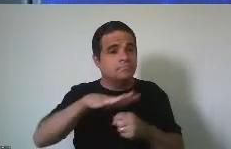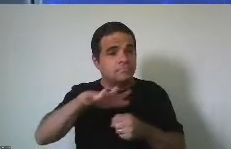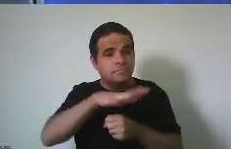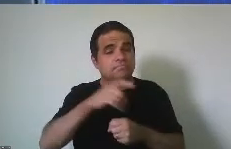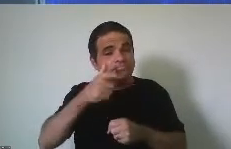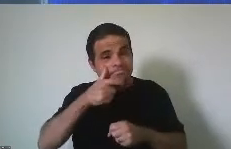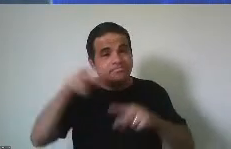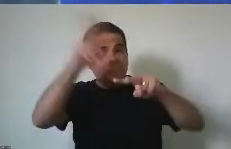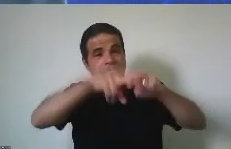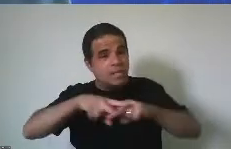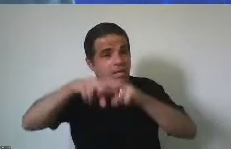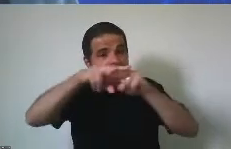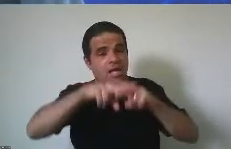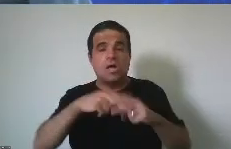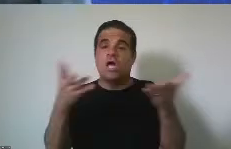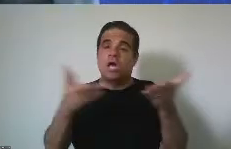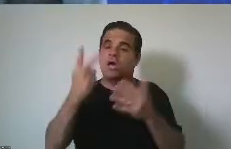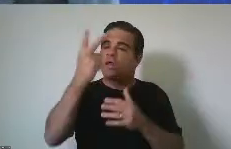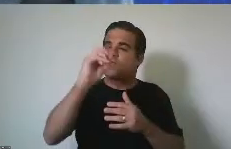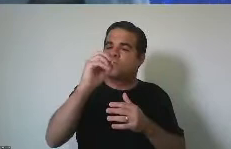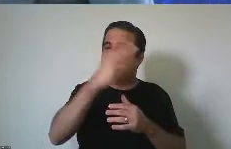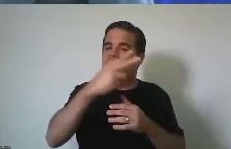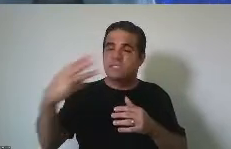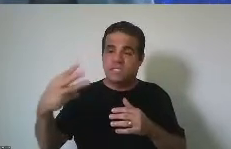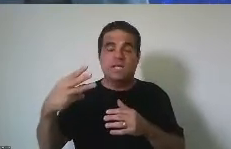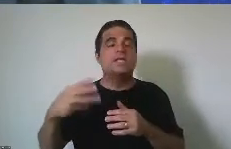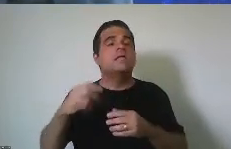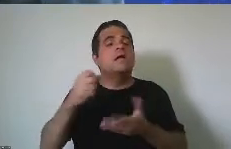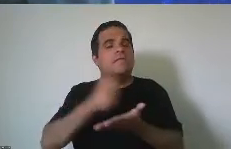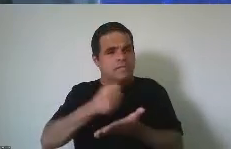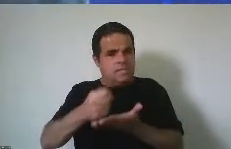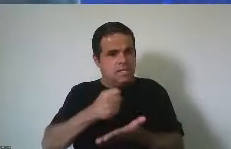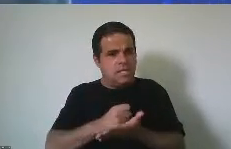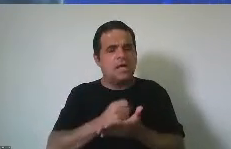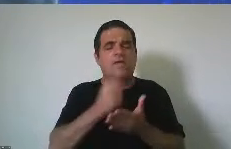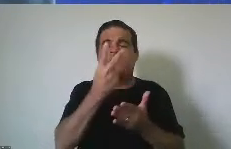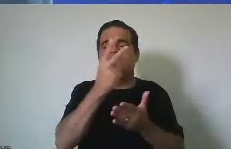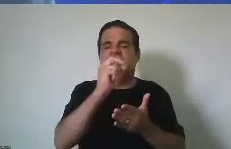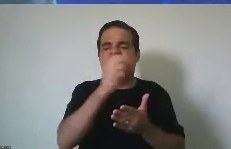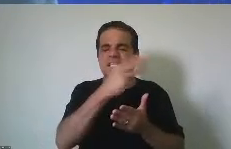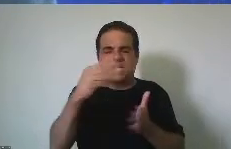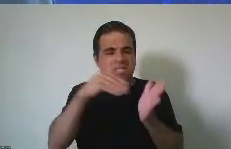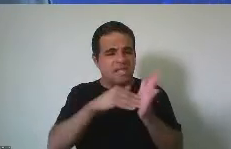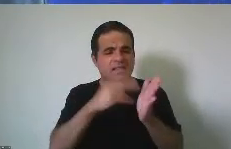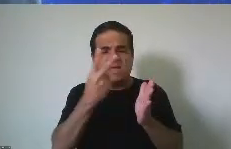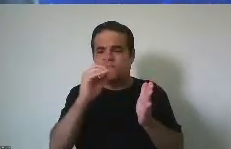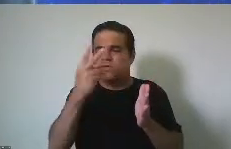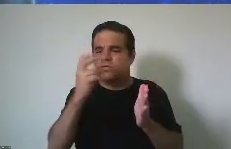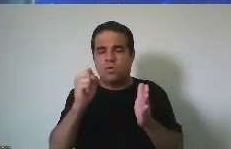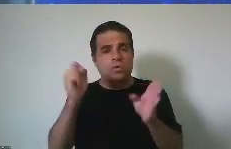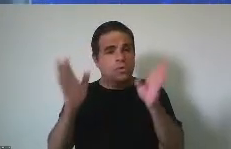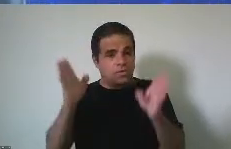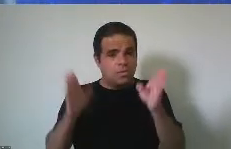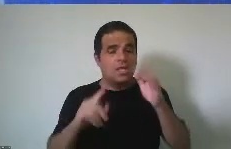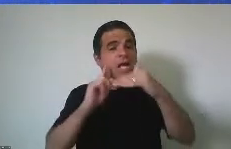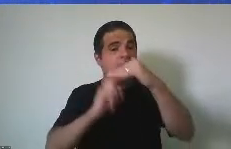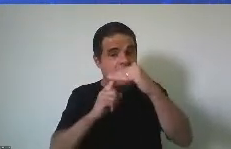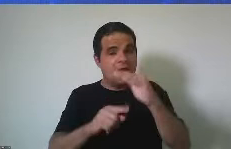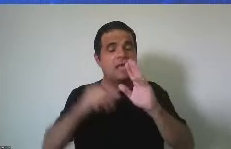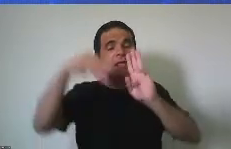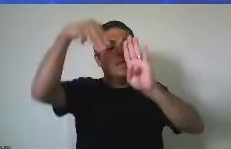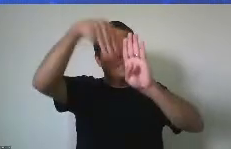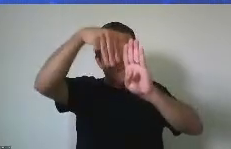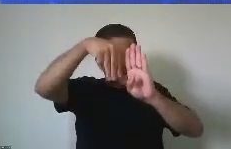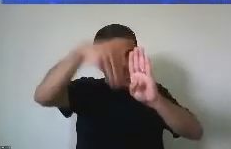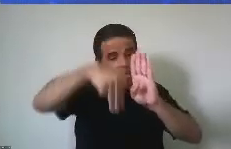tarifária agora 23 que vai ser válido para 23 a 28 de onde a CTP irmate marque novamente de curta operação